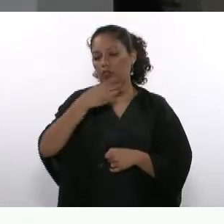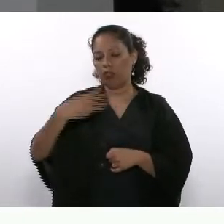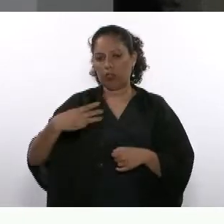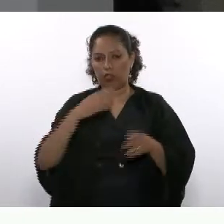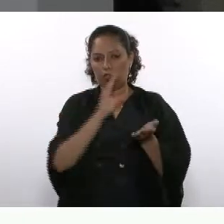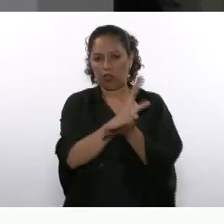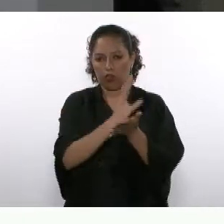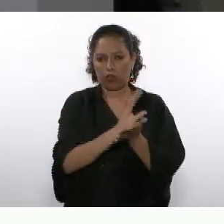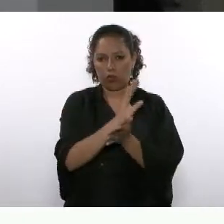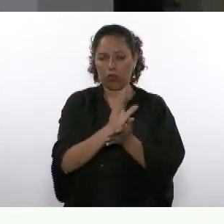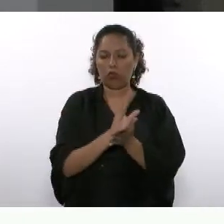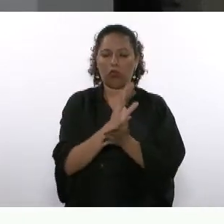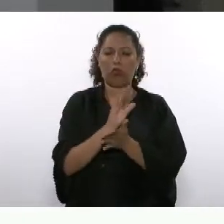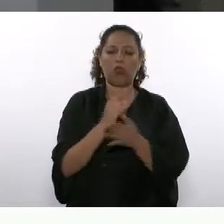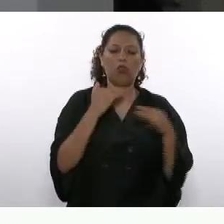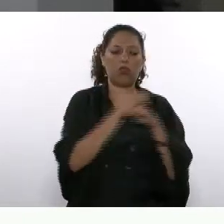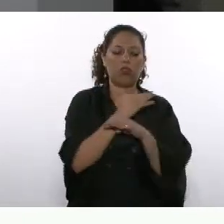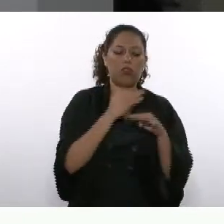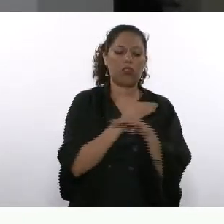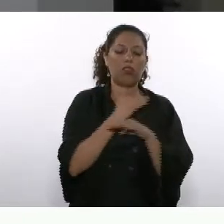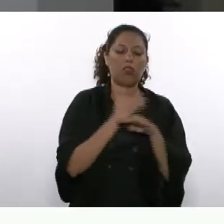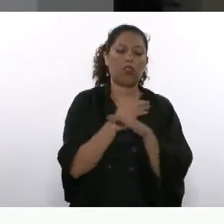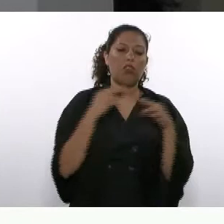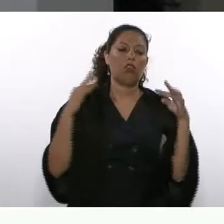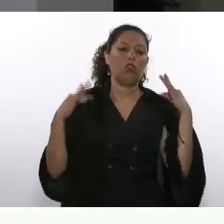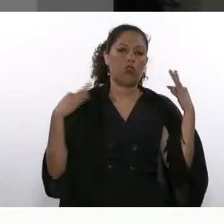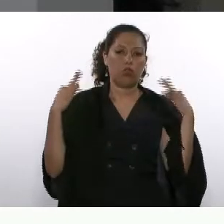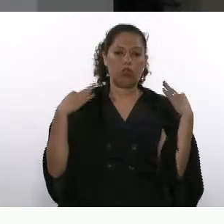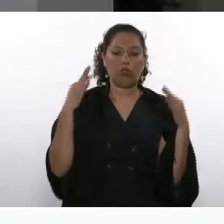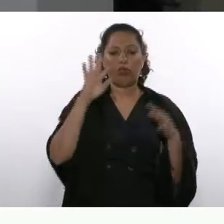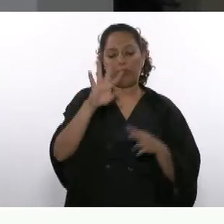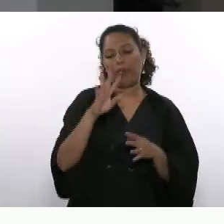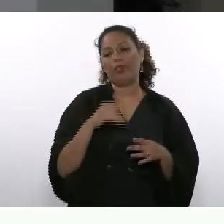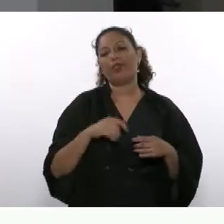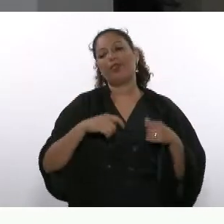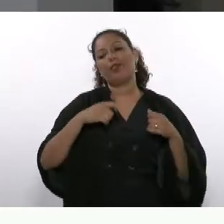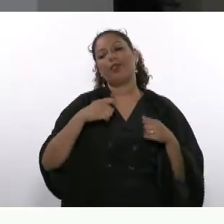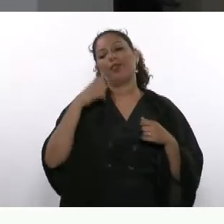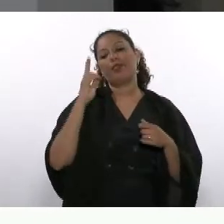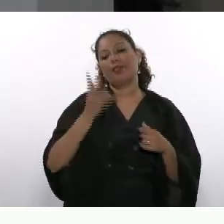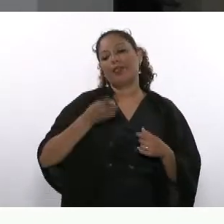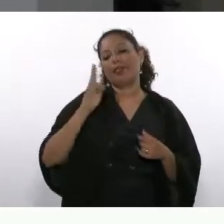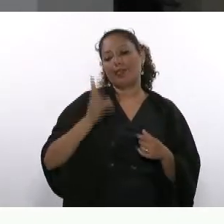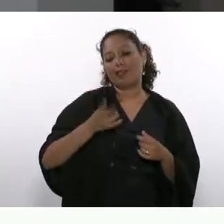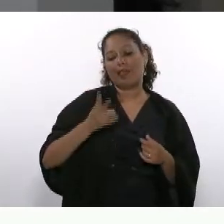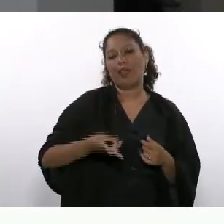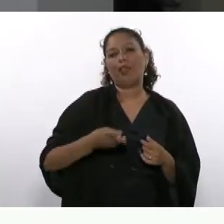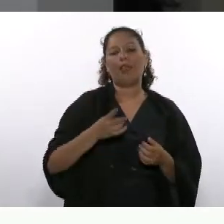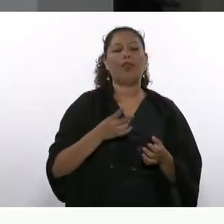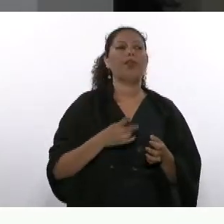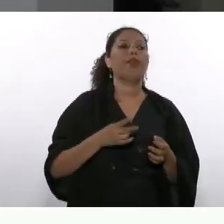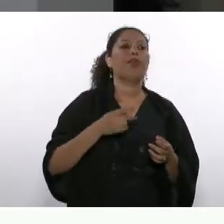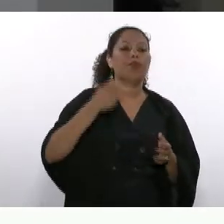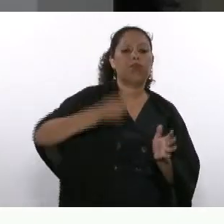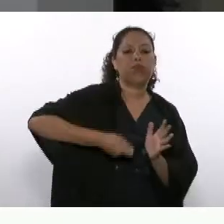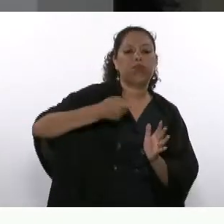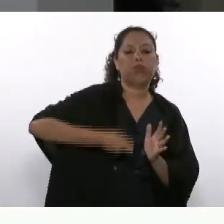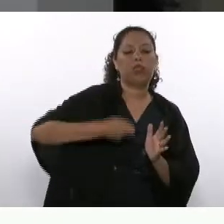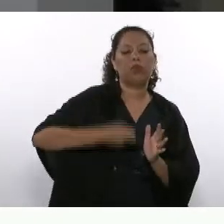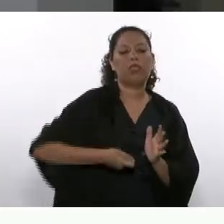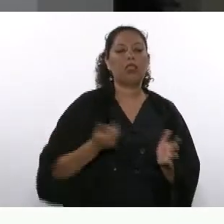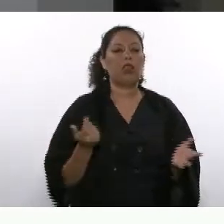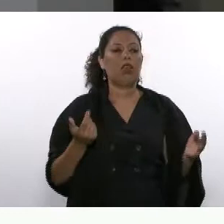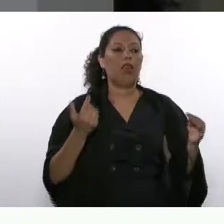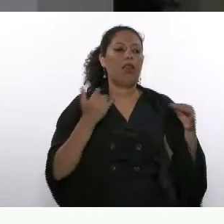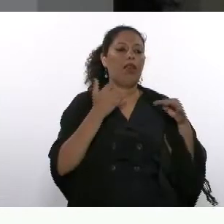de turismo. Em função dessa obrigatoriedade de ter conselho para entrar no mapa do turismo, que faz com que os municípios